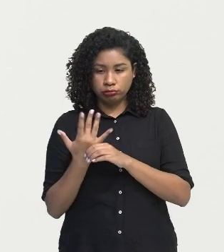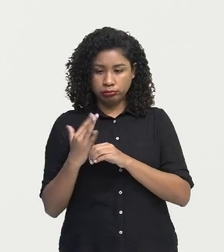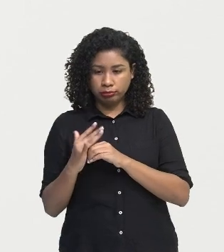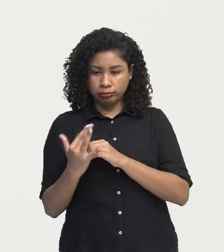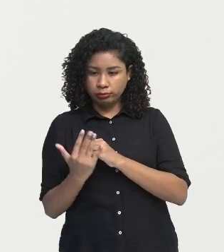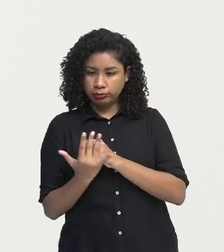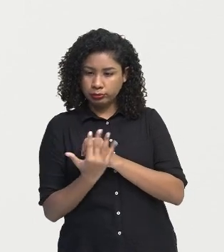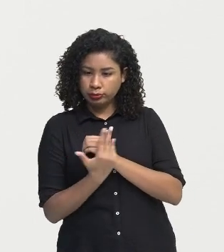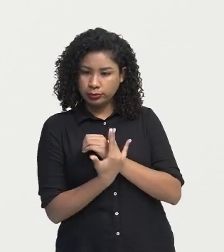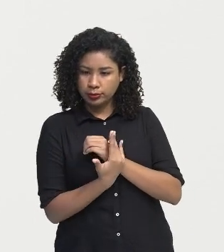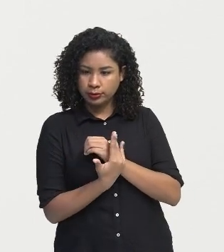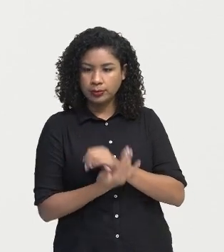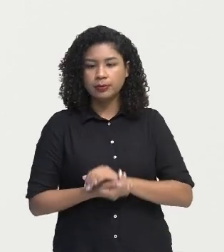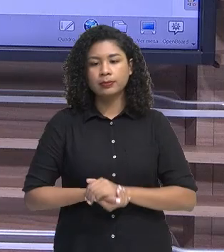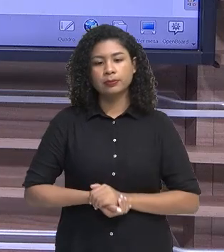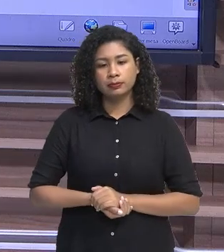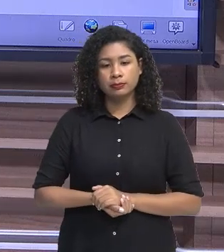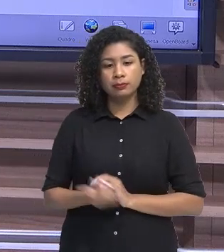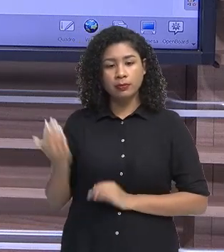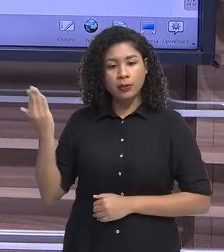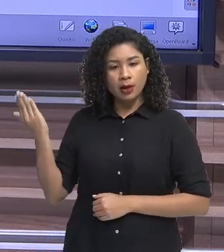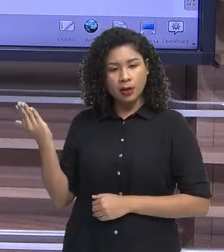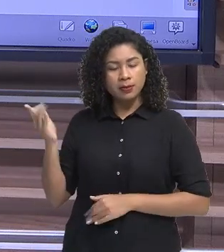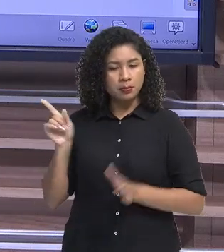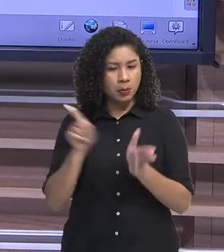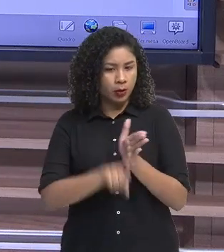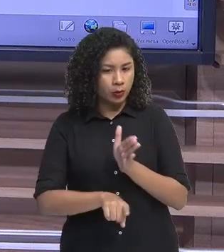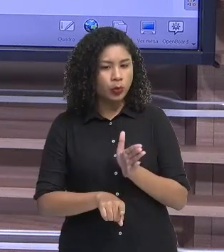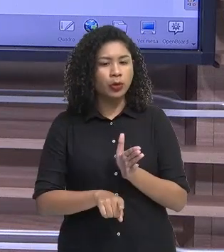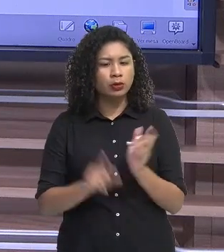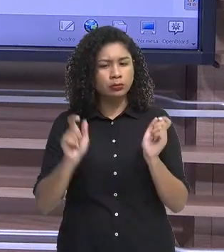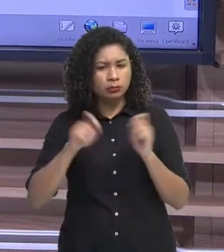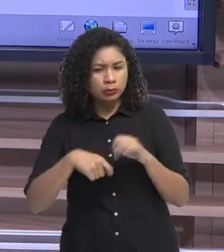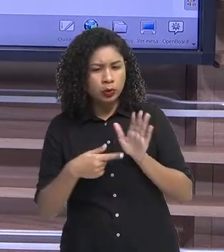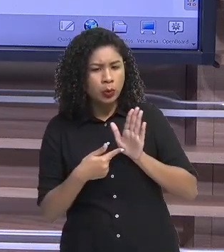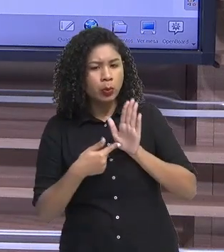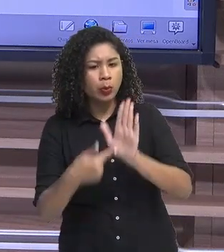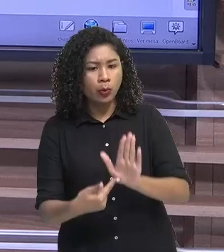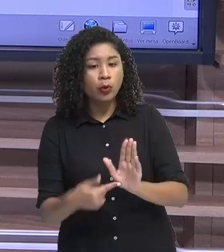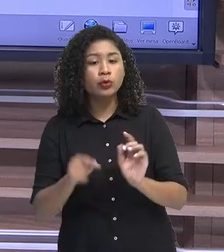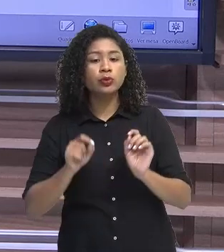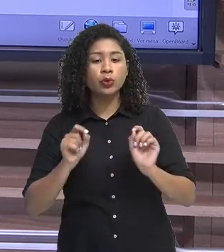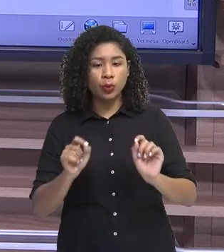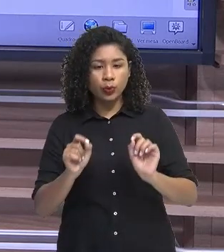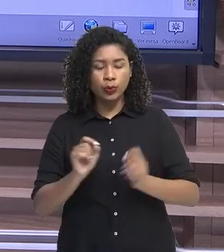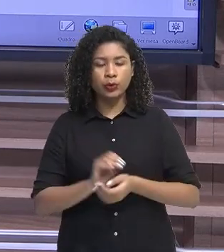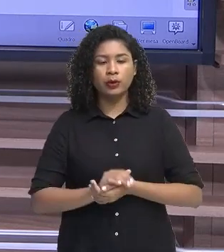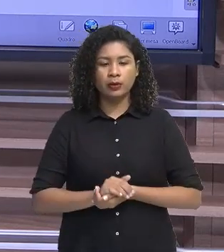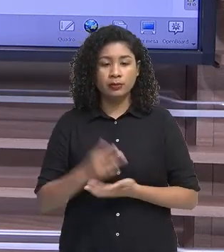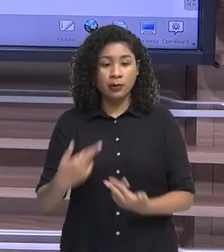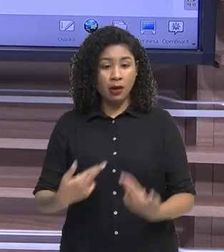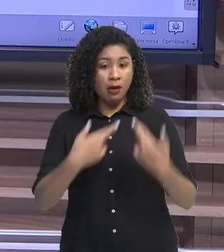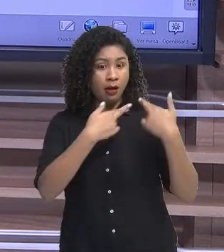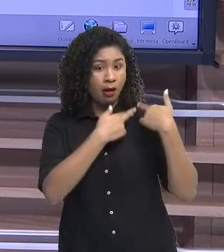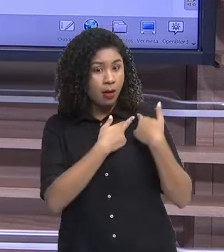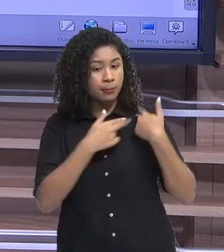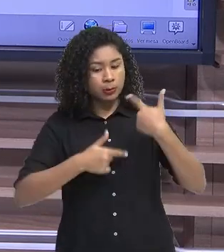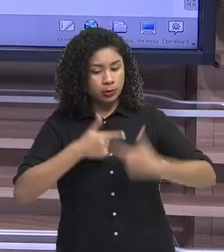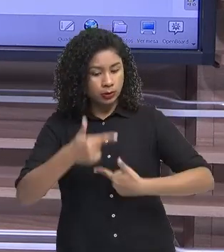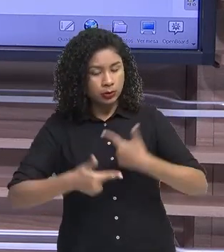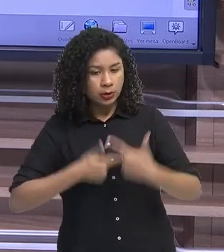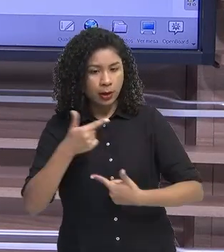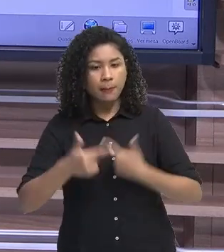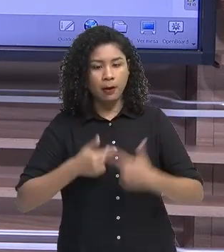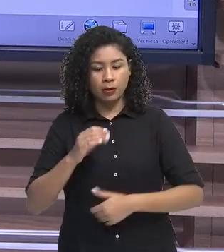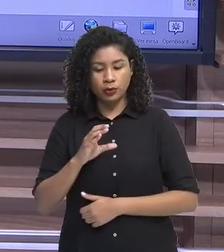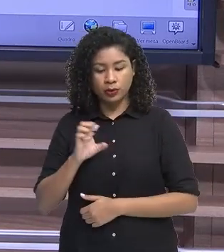centríolos. Tá? Então, essa questão trouxe para a gente aí uma representação da função dos centríolos. A gente viu